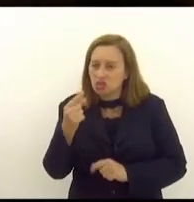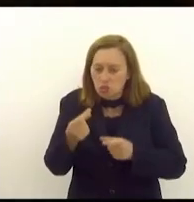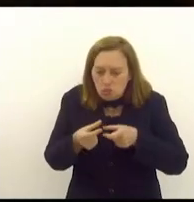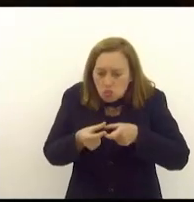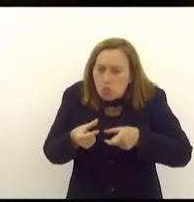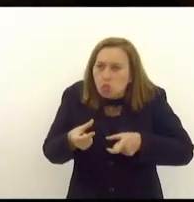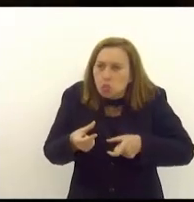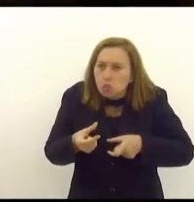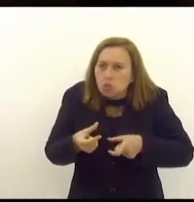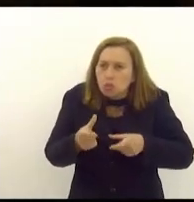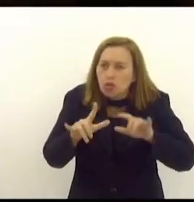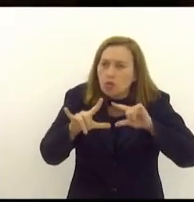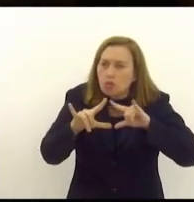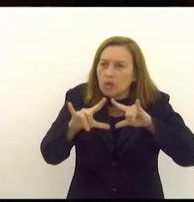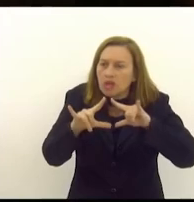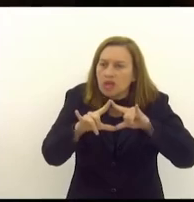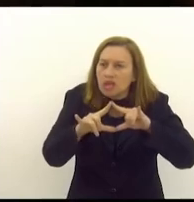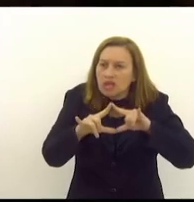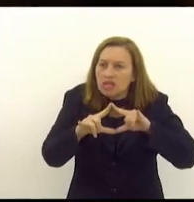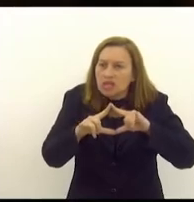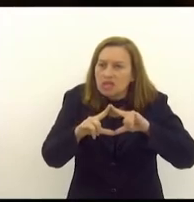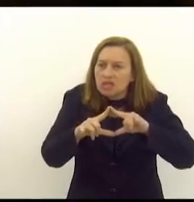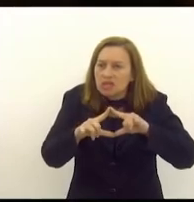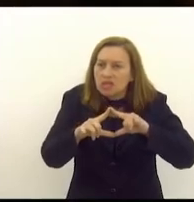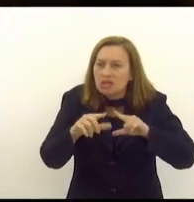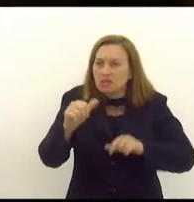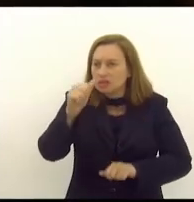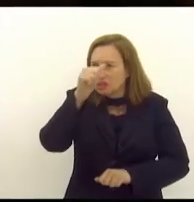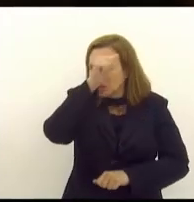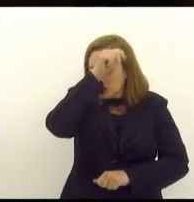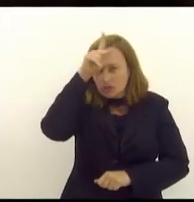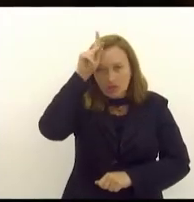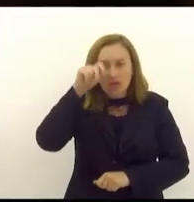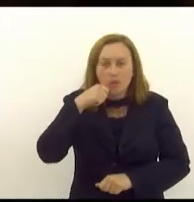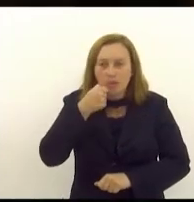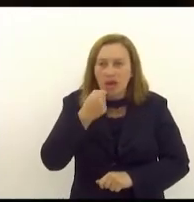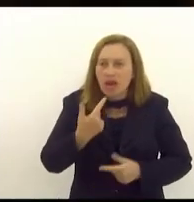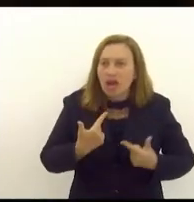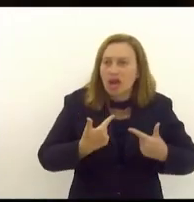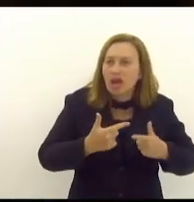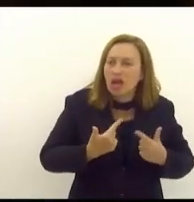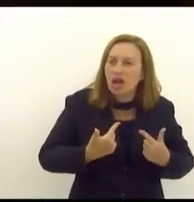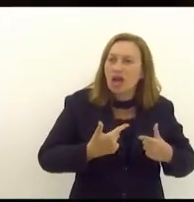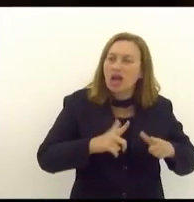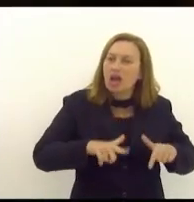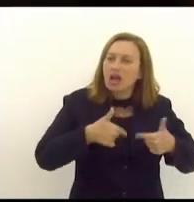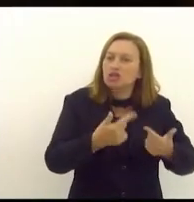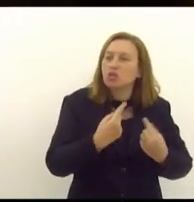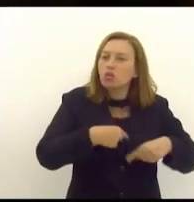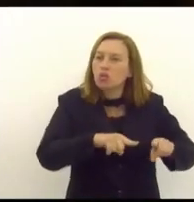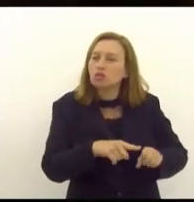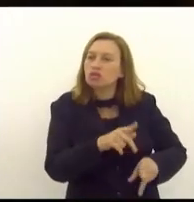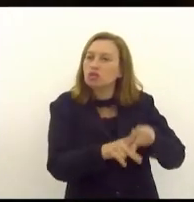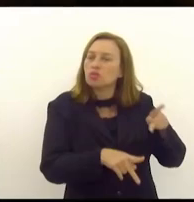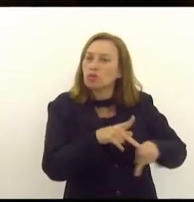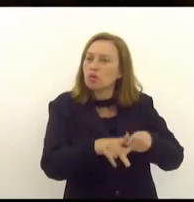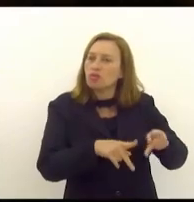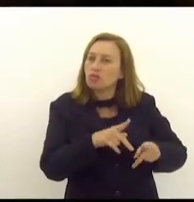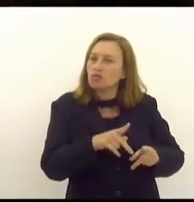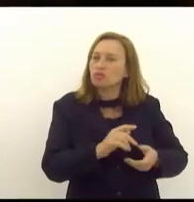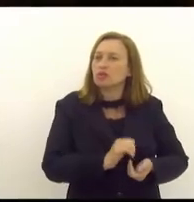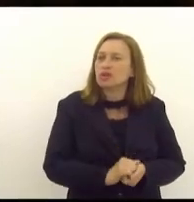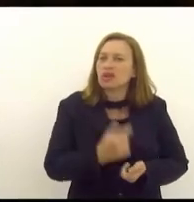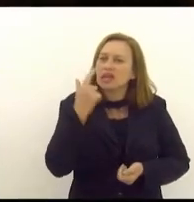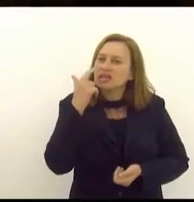que a milícia de Eduardo Paes ataca o cidadão carioca essa bala de borracha aqui